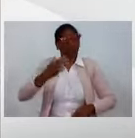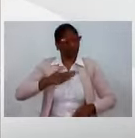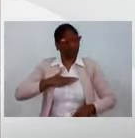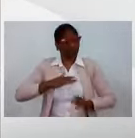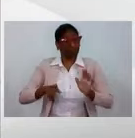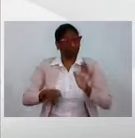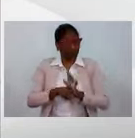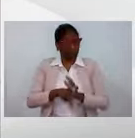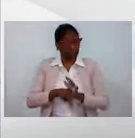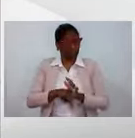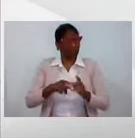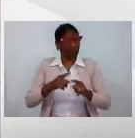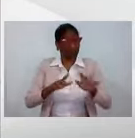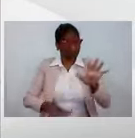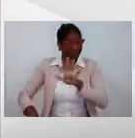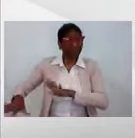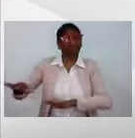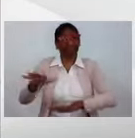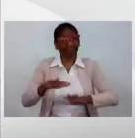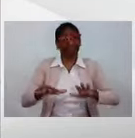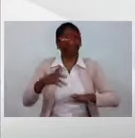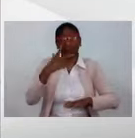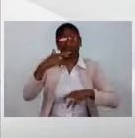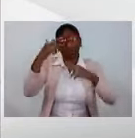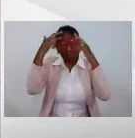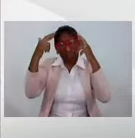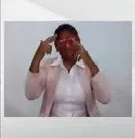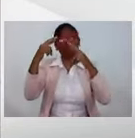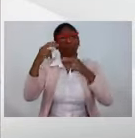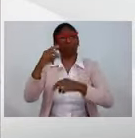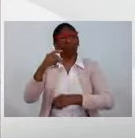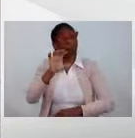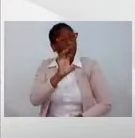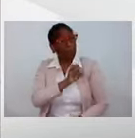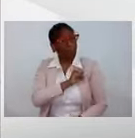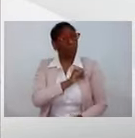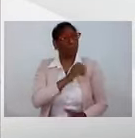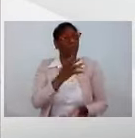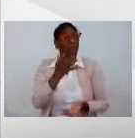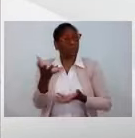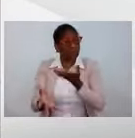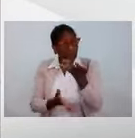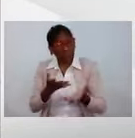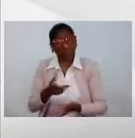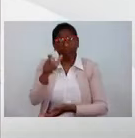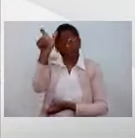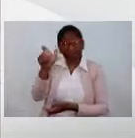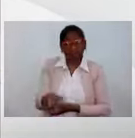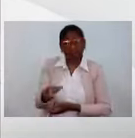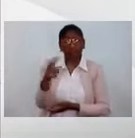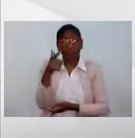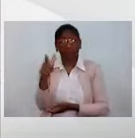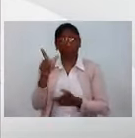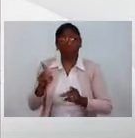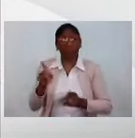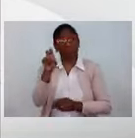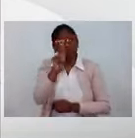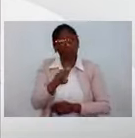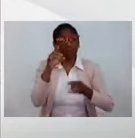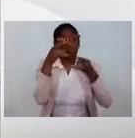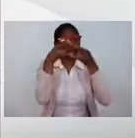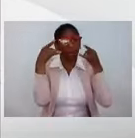mundo que faz esse gesto em respeito, um gesto de amor e respeito ao próximo, a usar máscara,